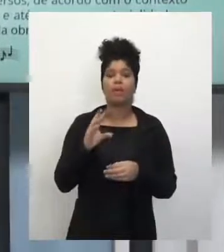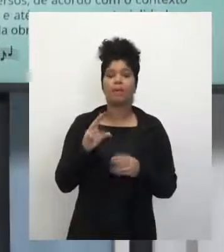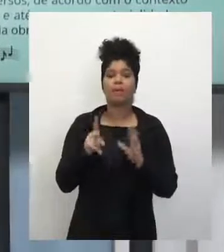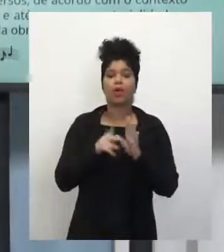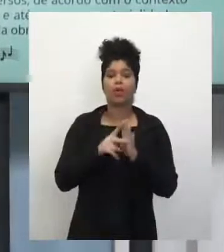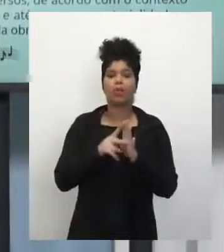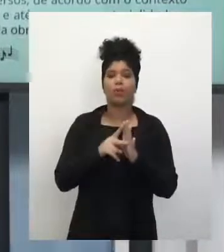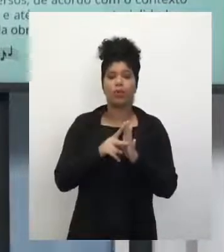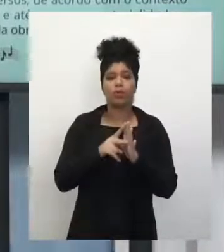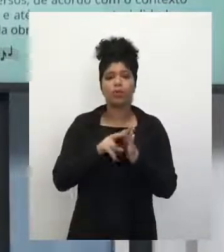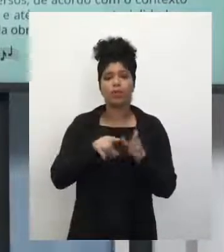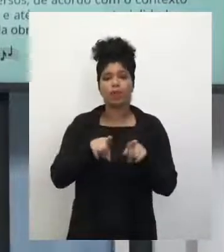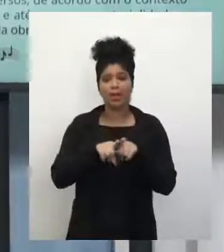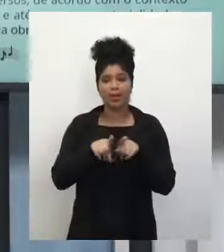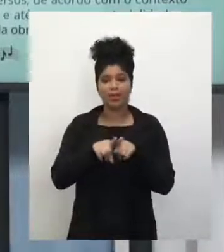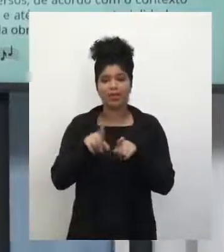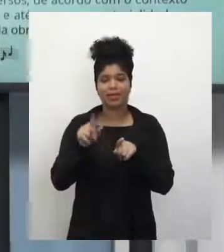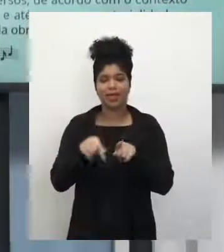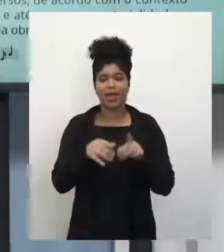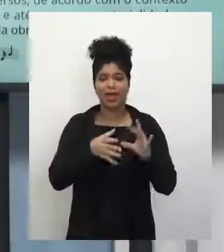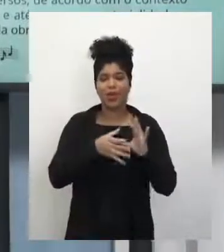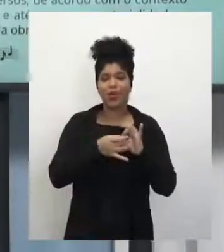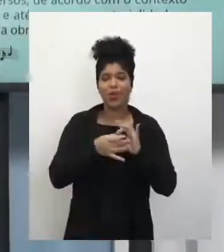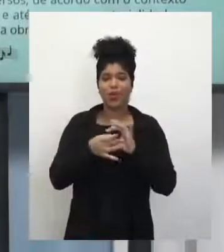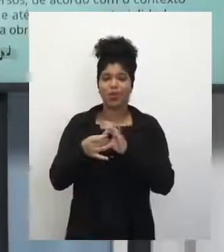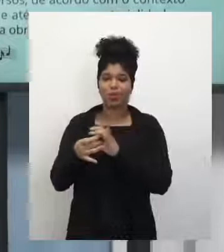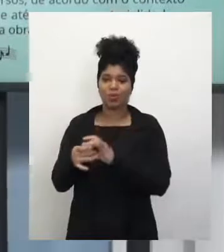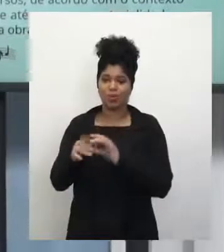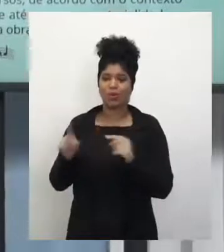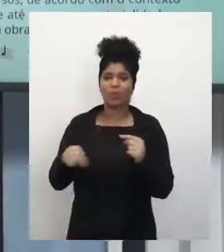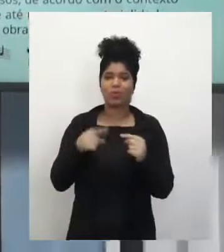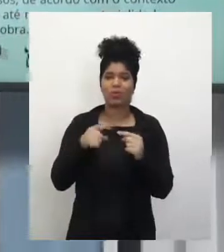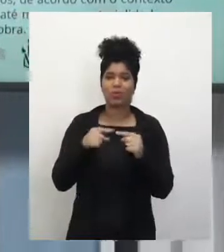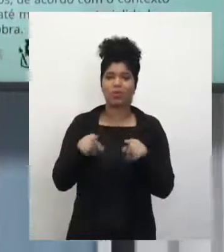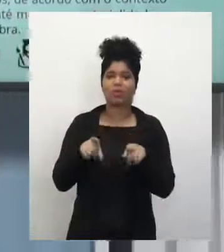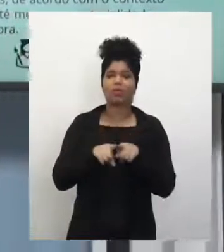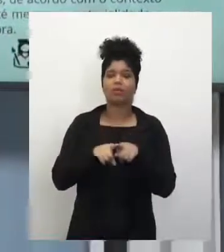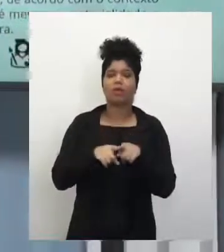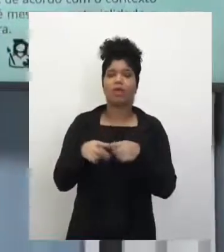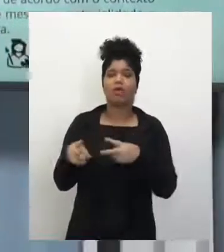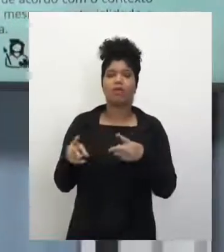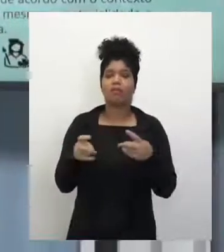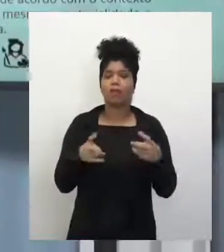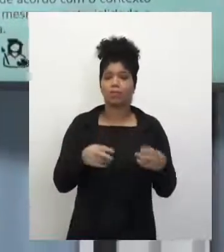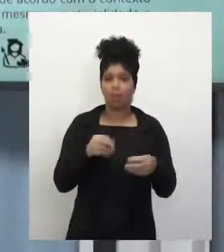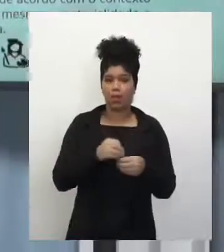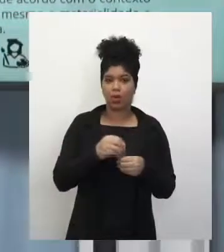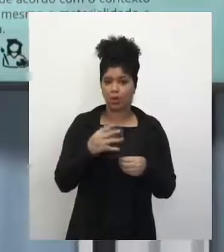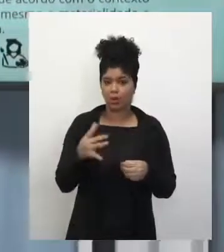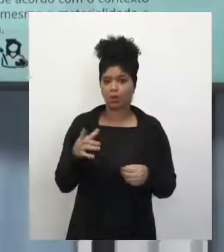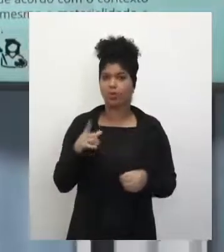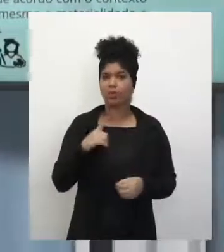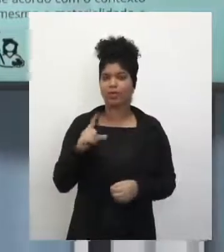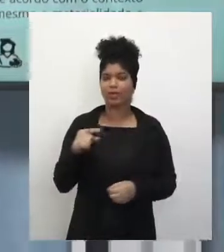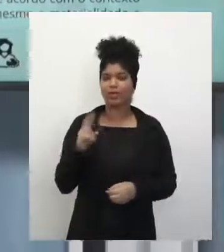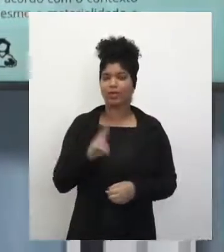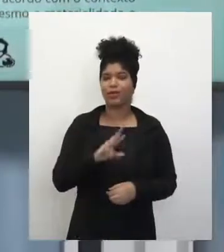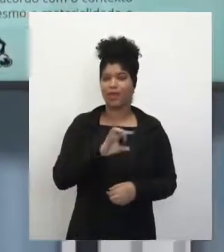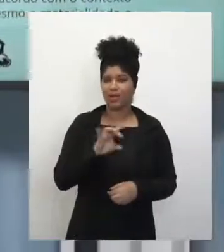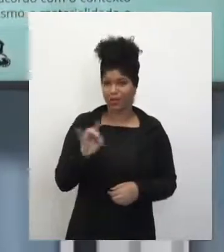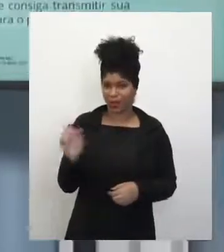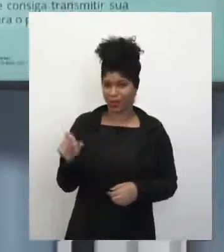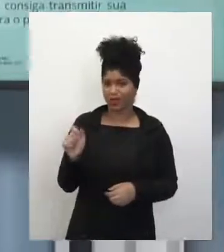obra e também com a finalidade dela, né? E até mesmo com a materialidade e a forma conteúdo que a gente vai utilizar em cada uma